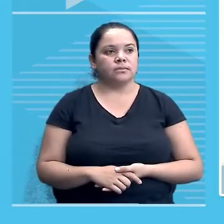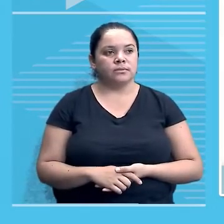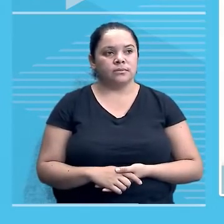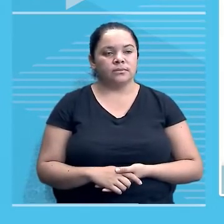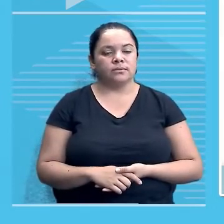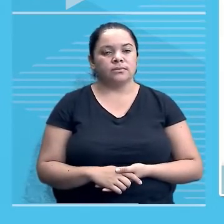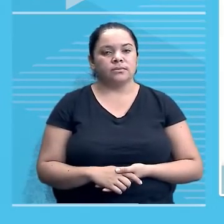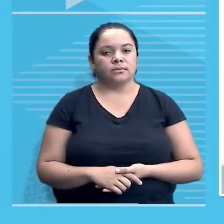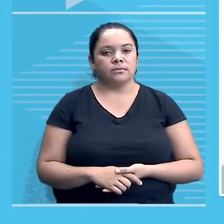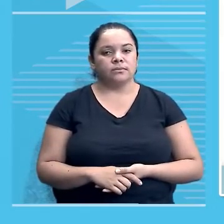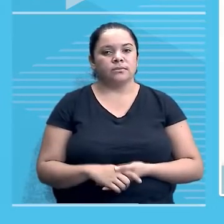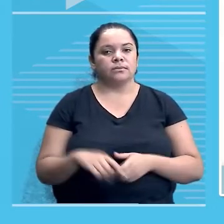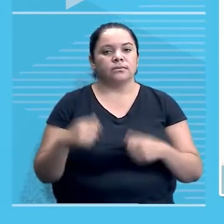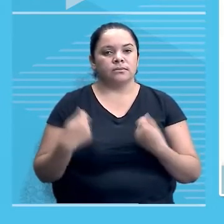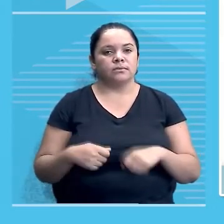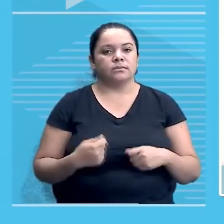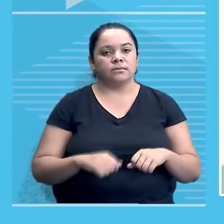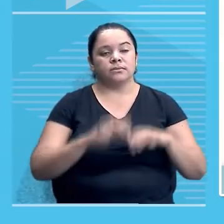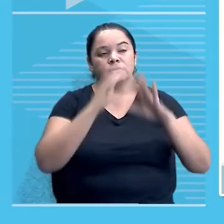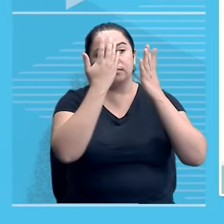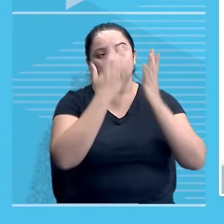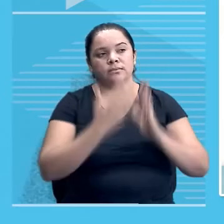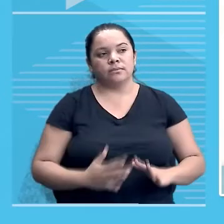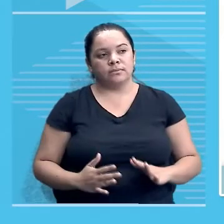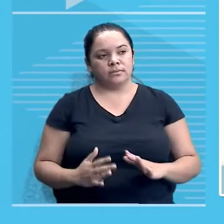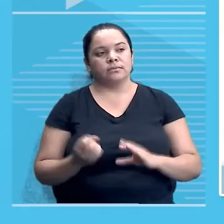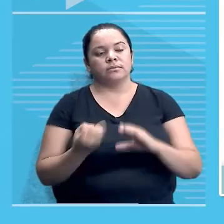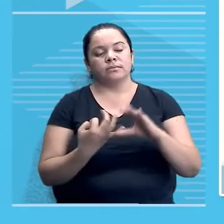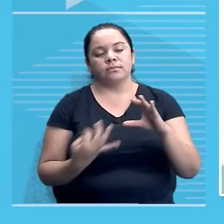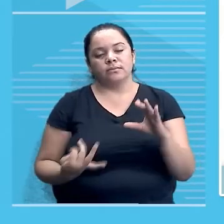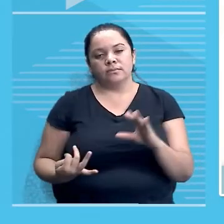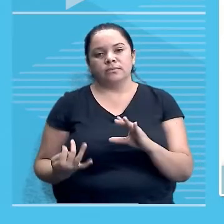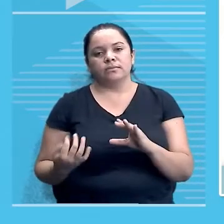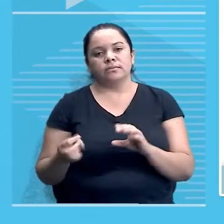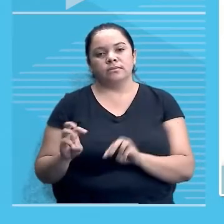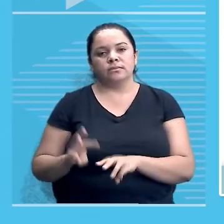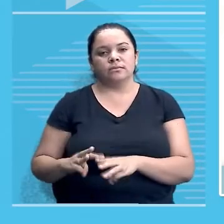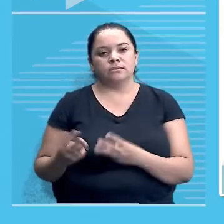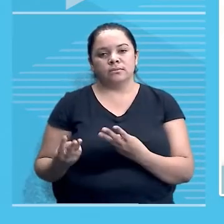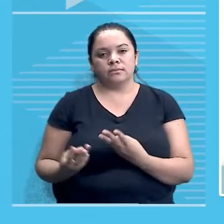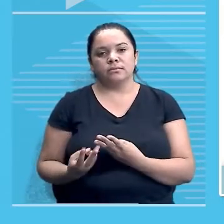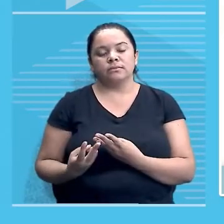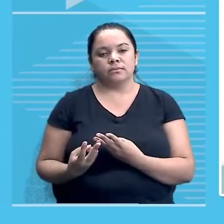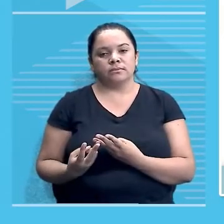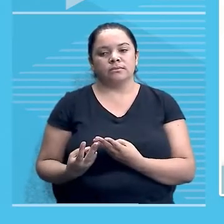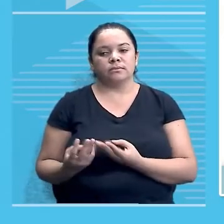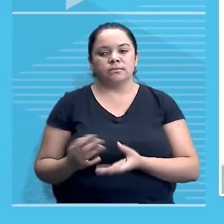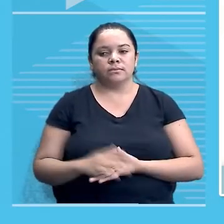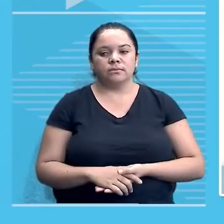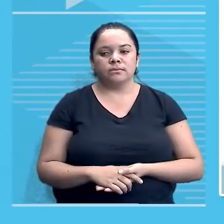Então, você vai ter que analisar essas características do material, do corpo, do objeto, né?